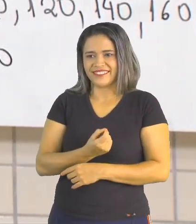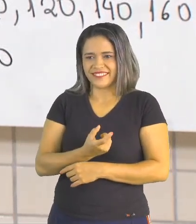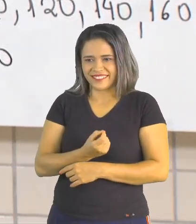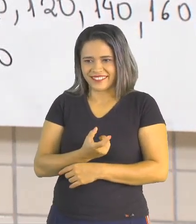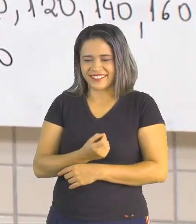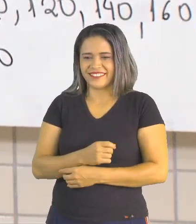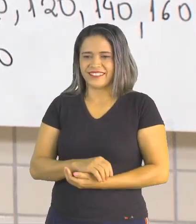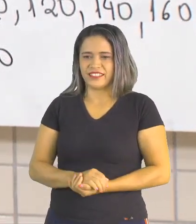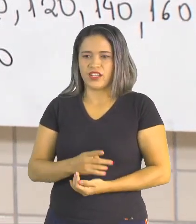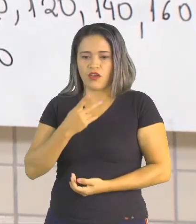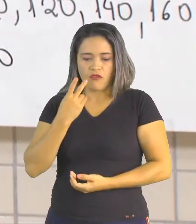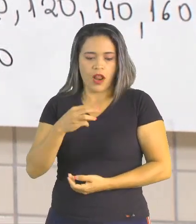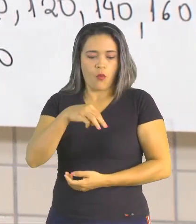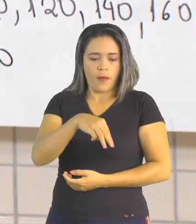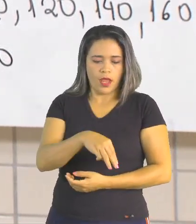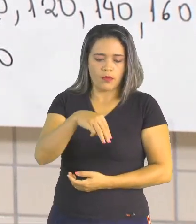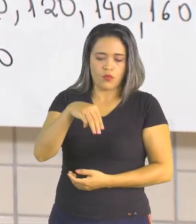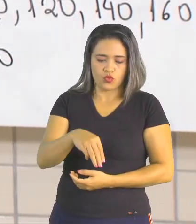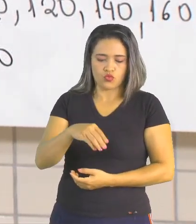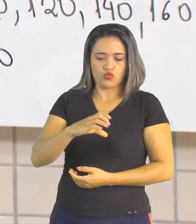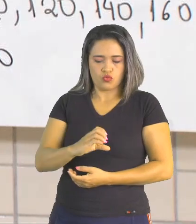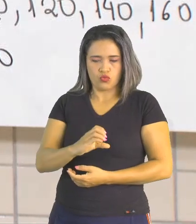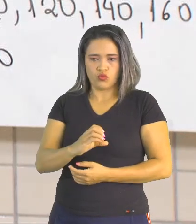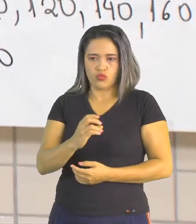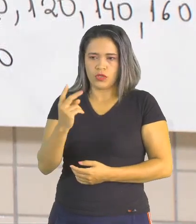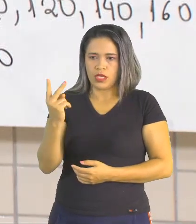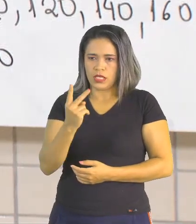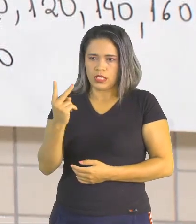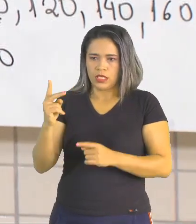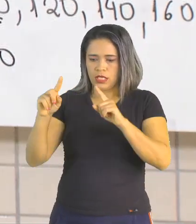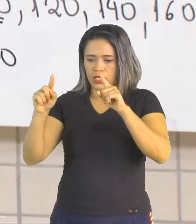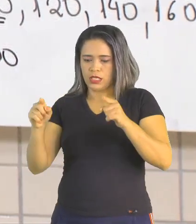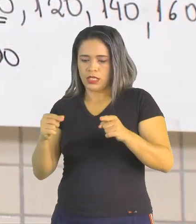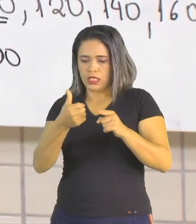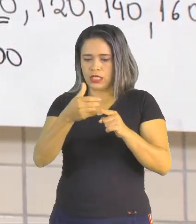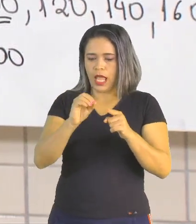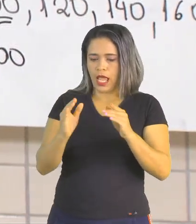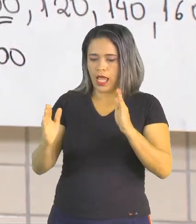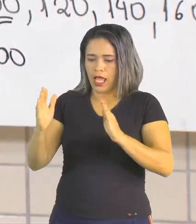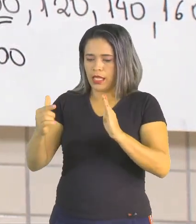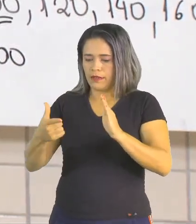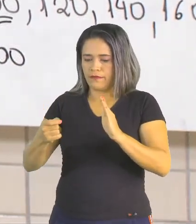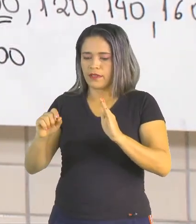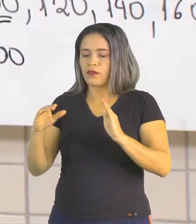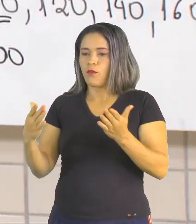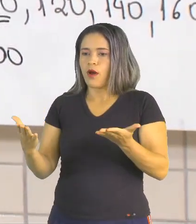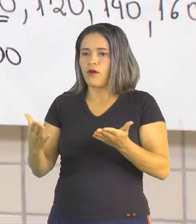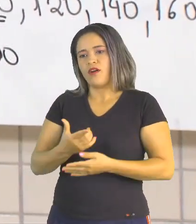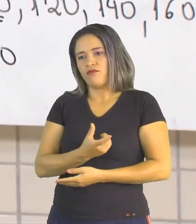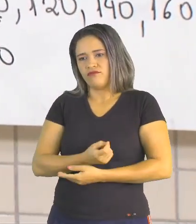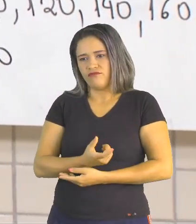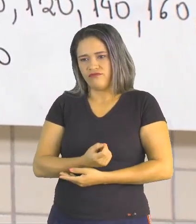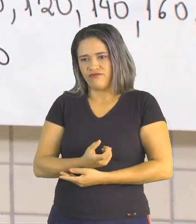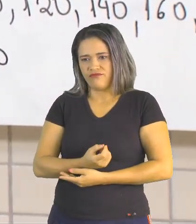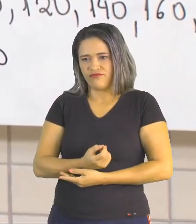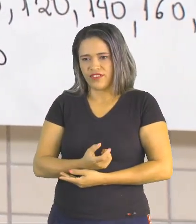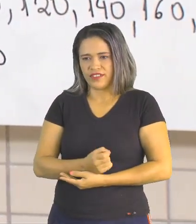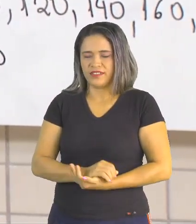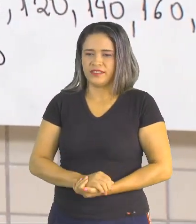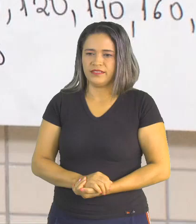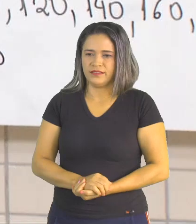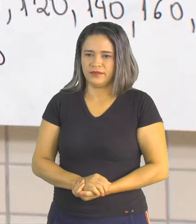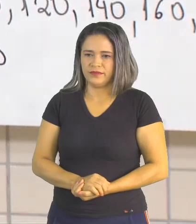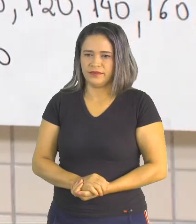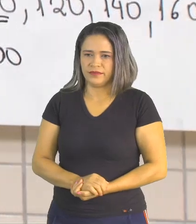dizer que o mínimo múltiplo comum entre 10 e 20 é o